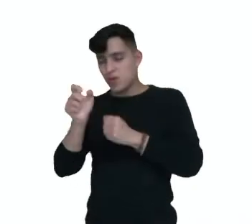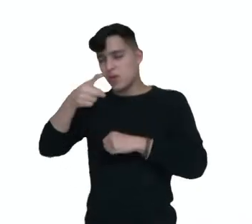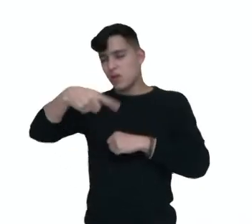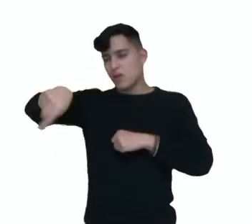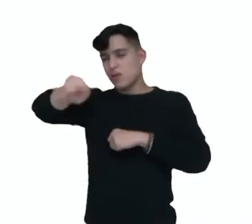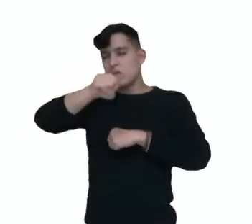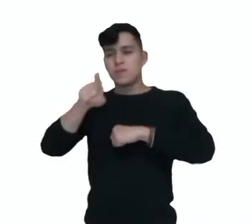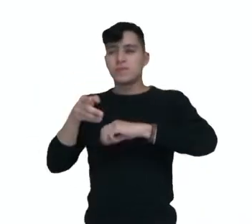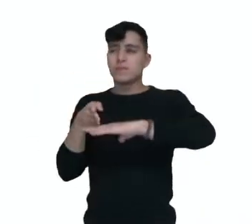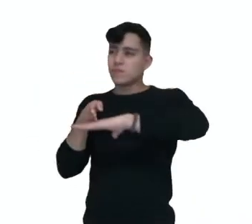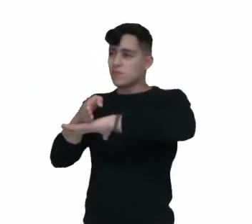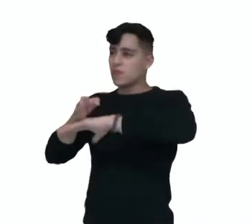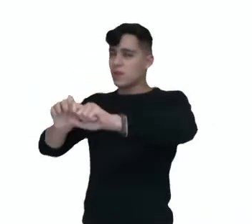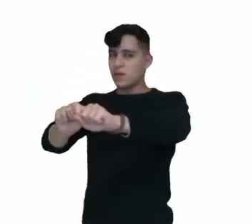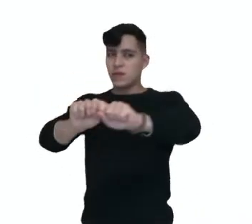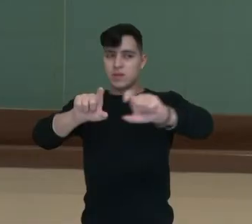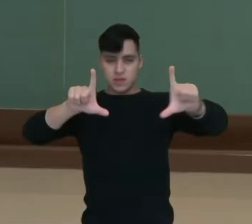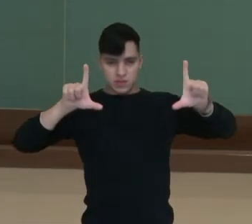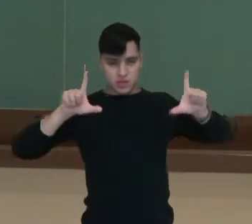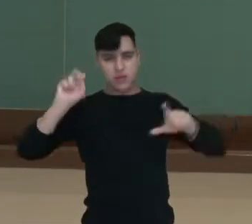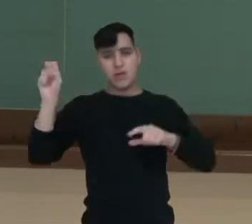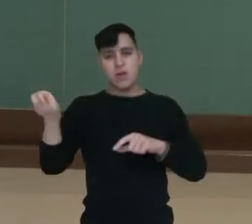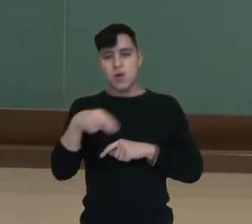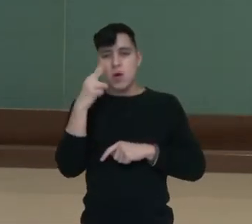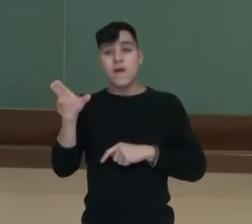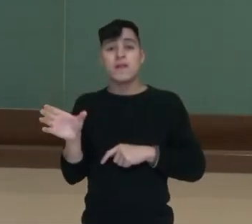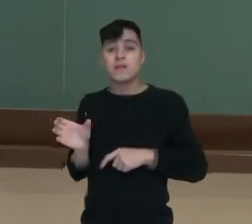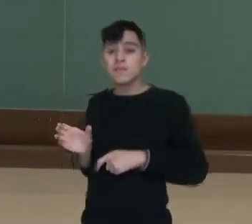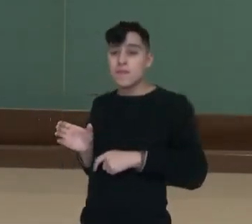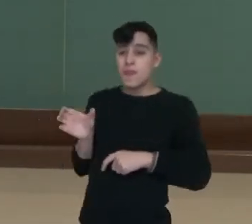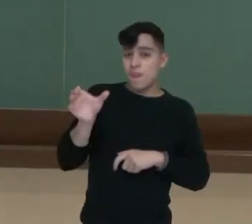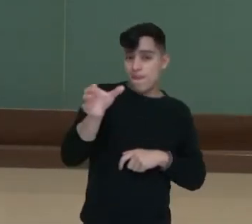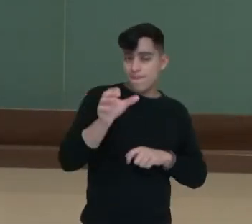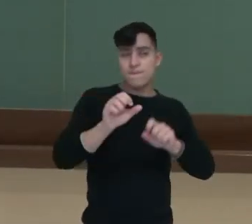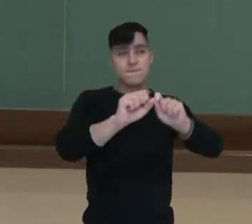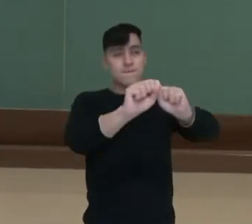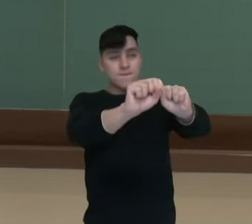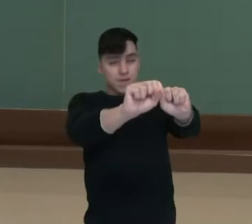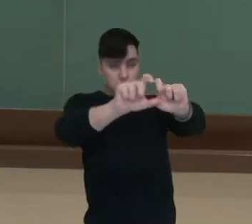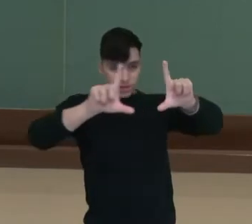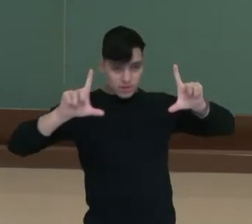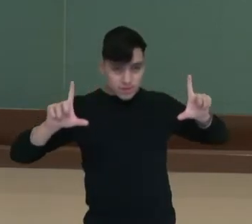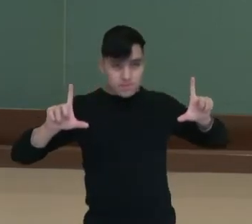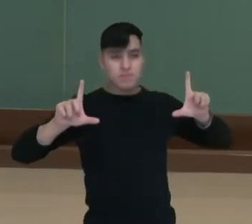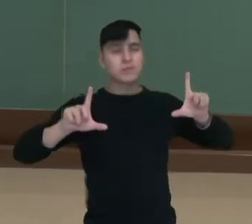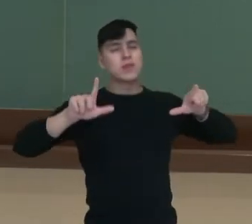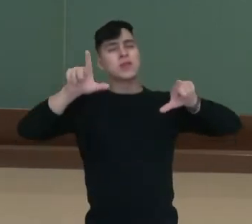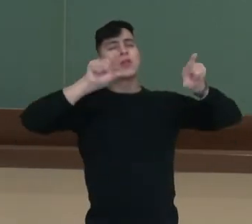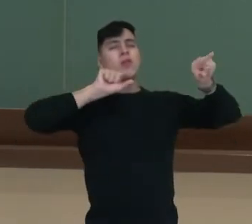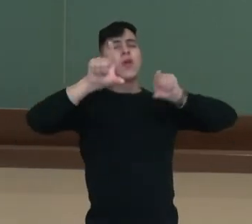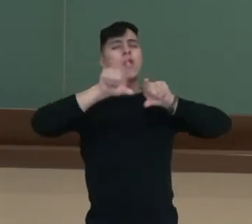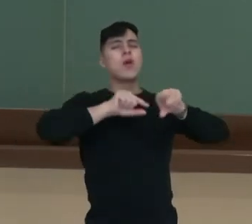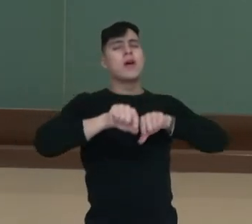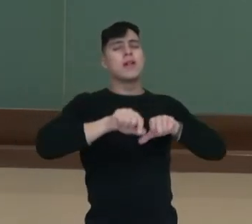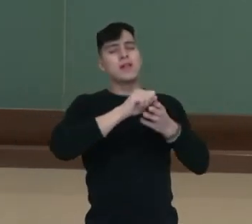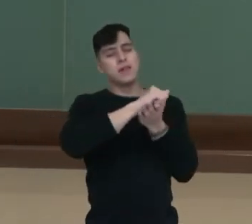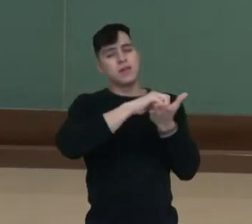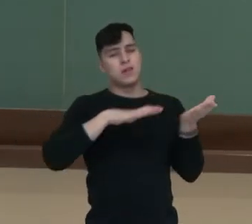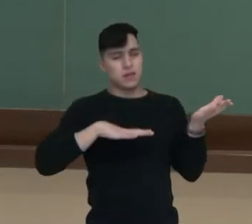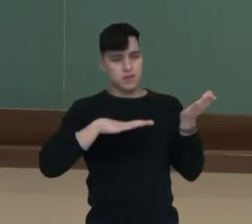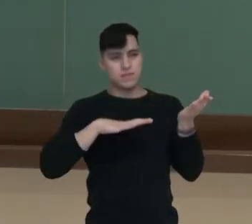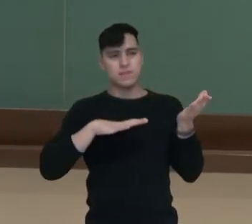link ou vocês vão pegar o celular de vocês e acessar o QR Code. Escolha alguma das atividades de jogos de